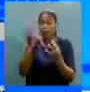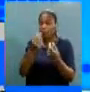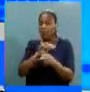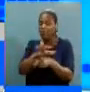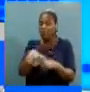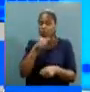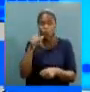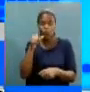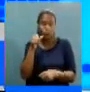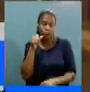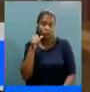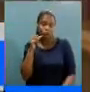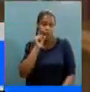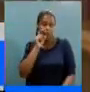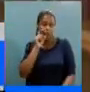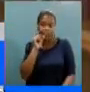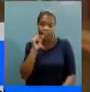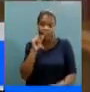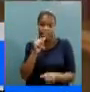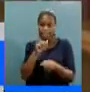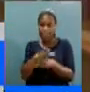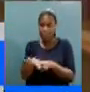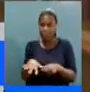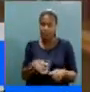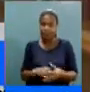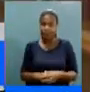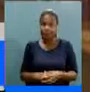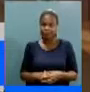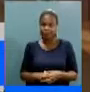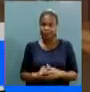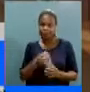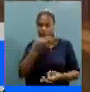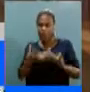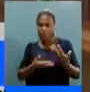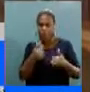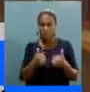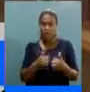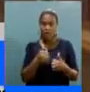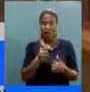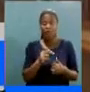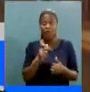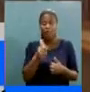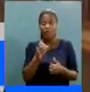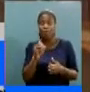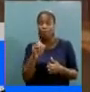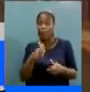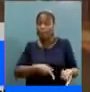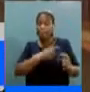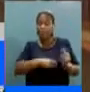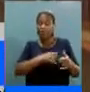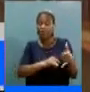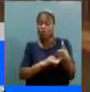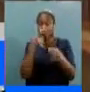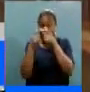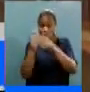segurança marítima temos que ter muito bom diálogo com a taxa que são a associação dos armadores de pesca é em